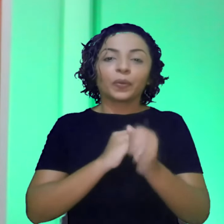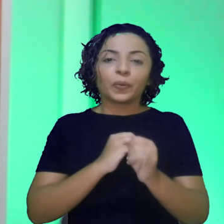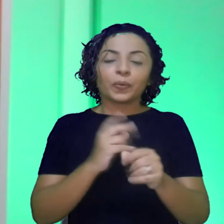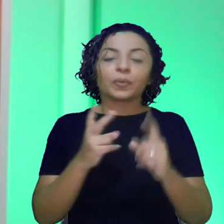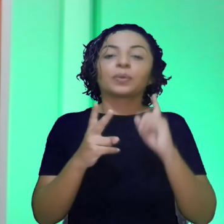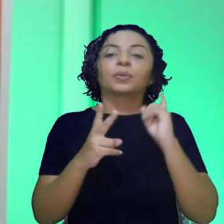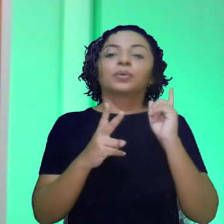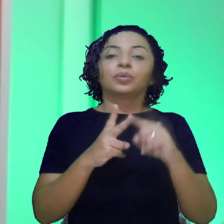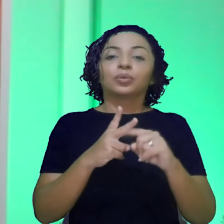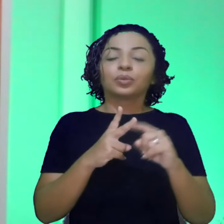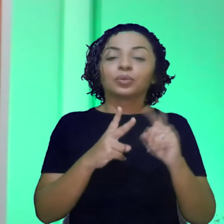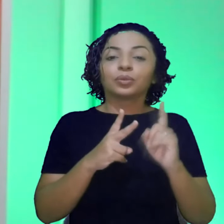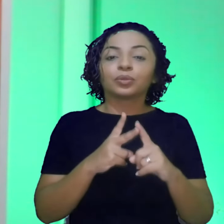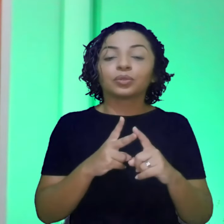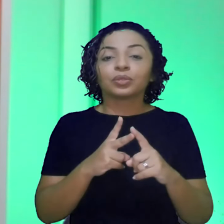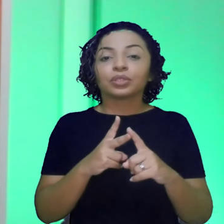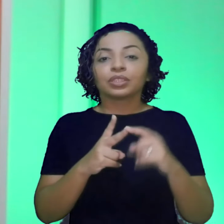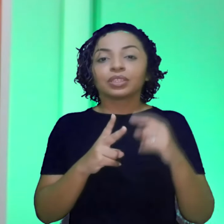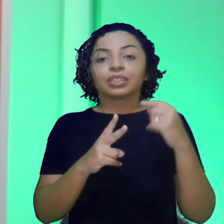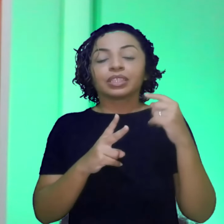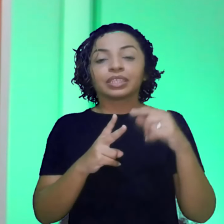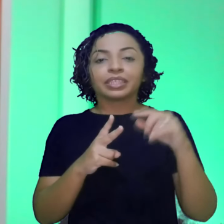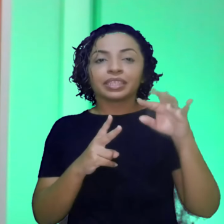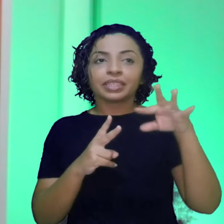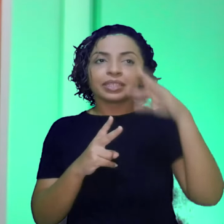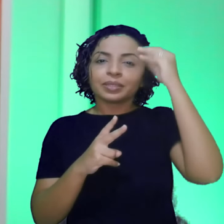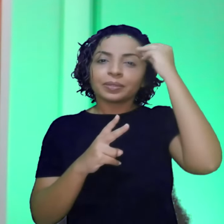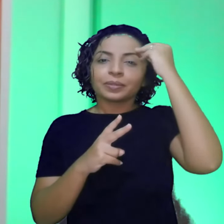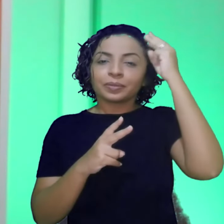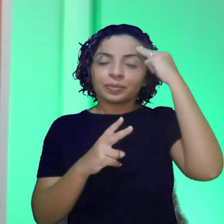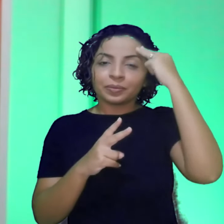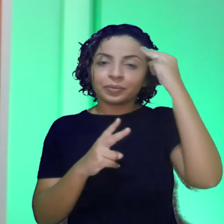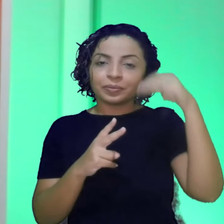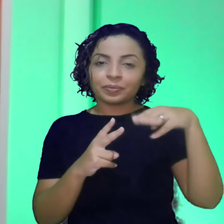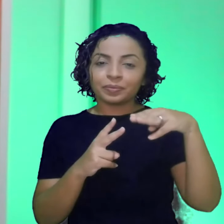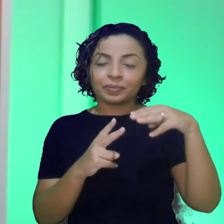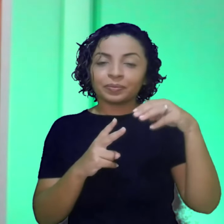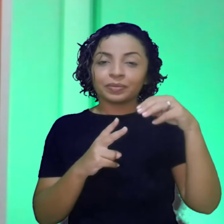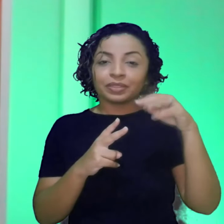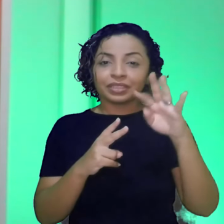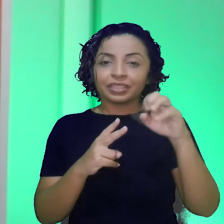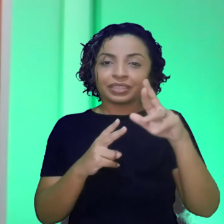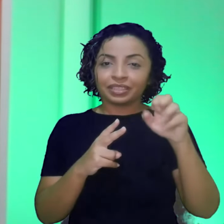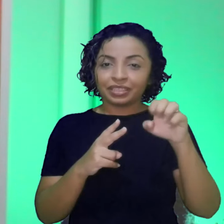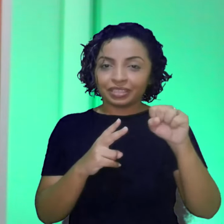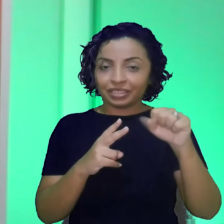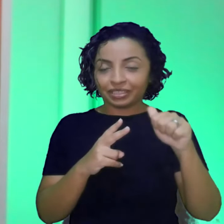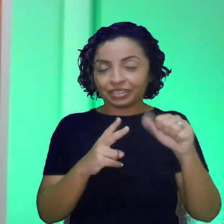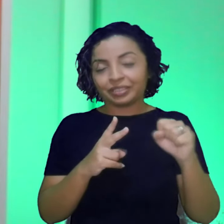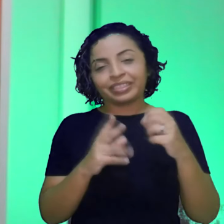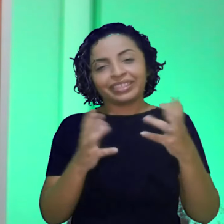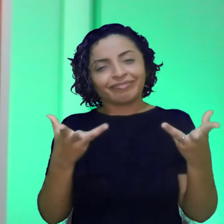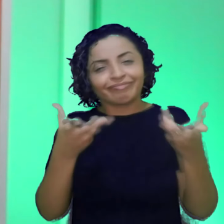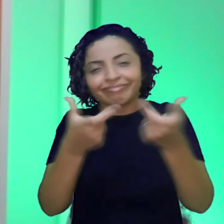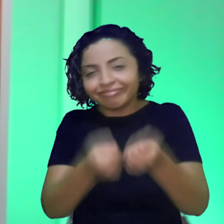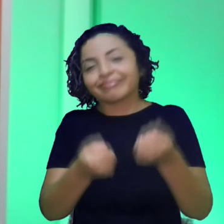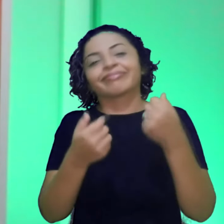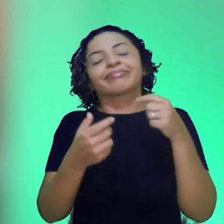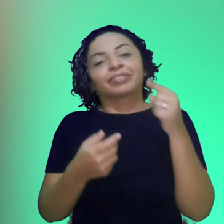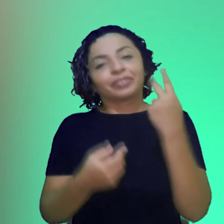livro com inspirações biográficas memorialísticas da Teresa de la Parra. Excelente os dois lançamentos. Oficina